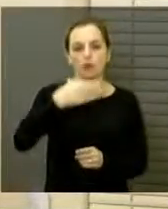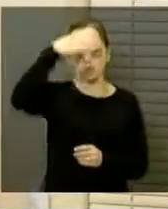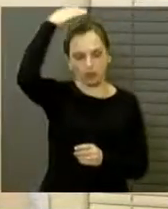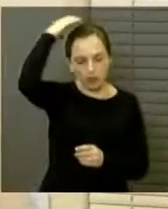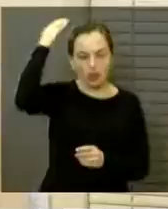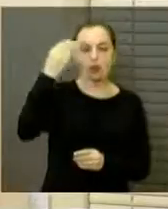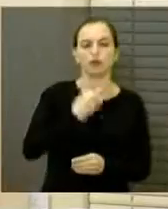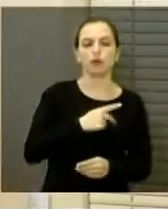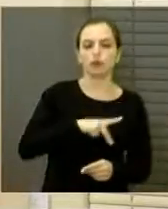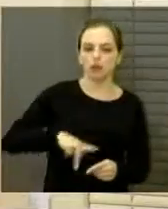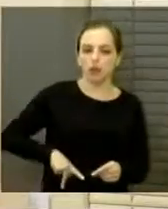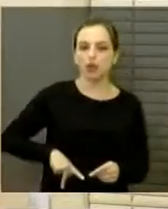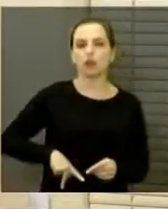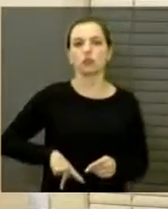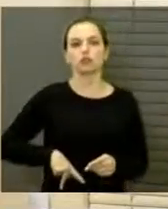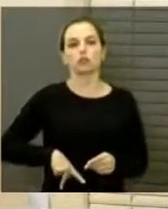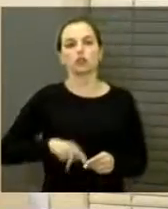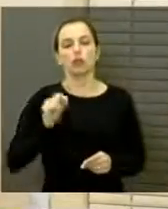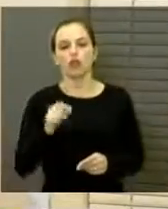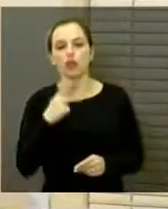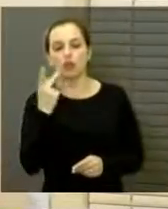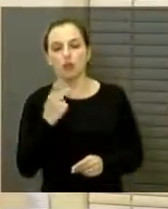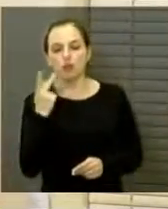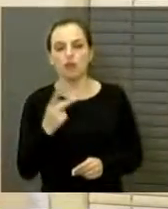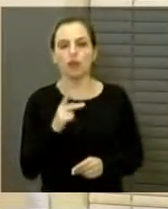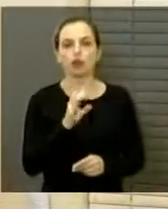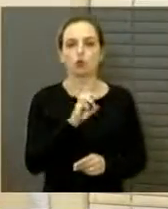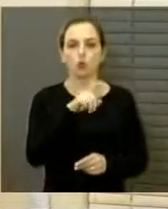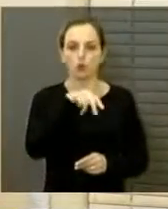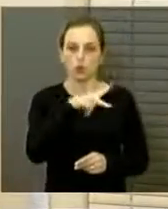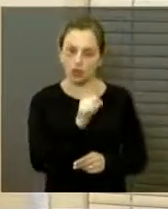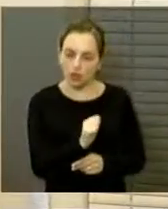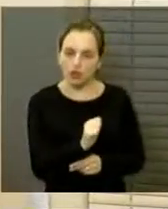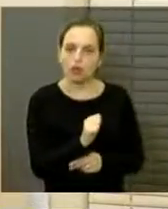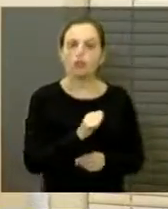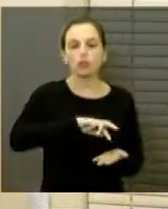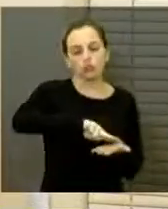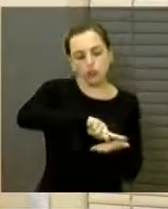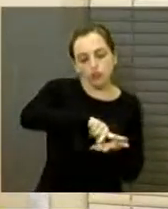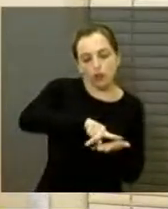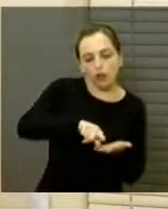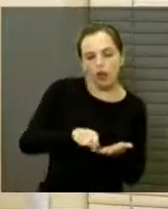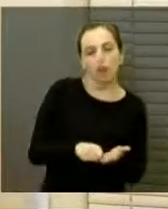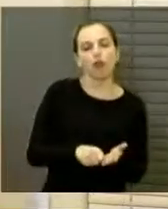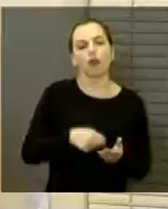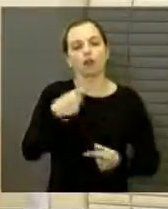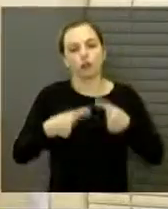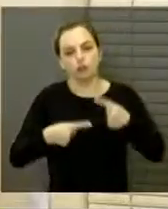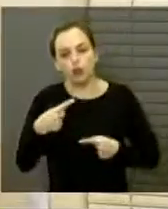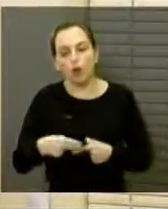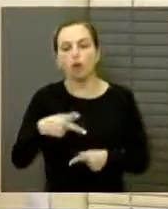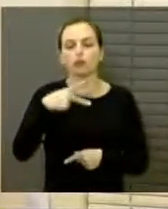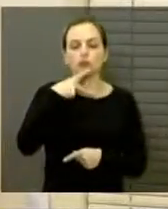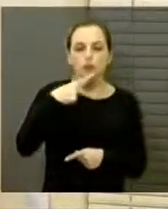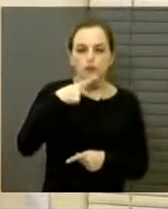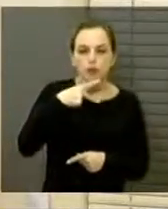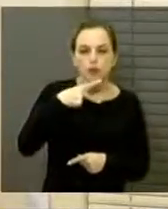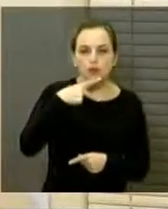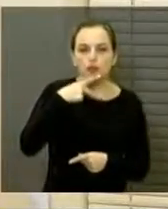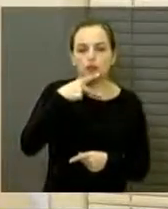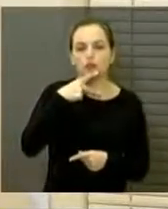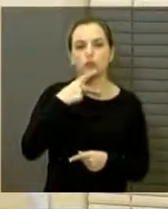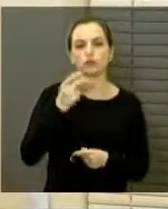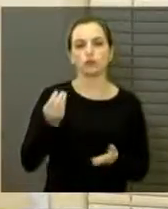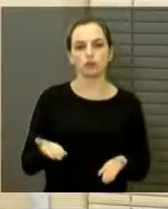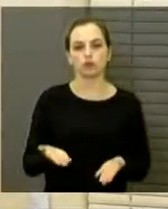República interinamente. Ele cita o Eduardo Cunha. Ele cita o Renan Calheiros. Ele cita a Odebrecht. Ele cita a Queiroz